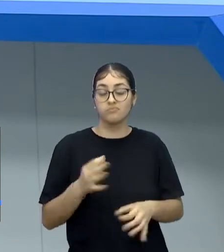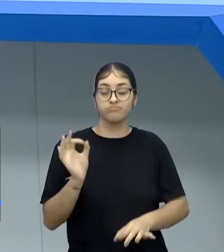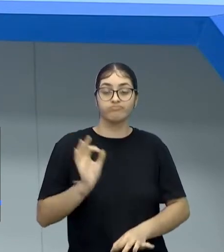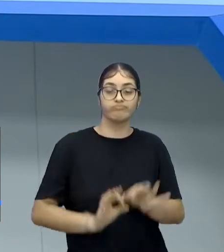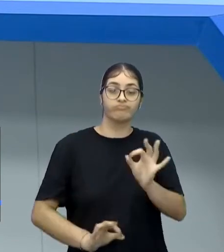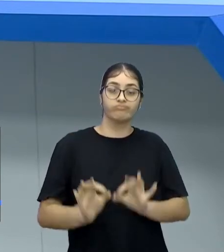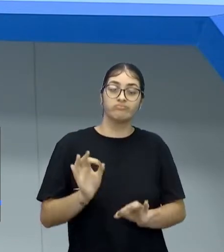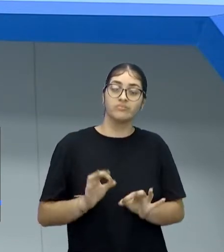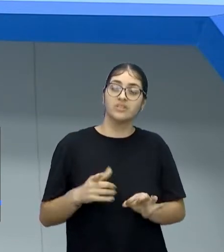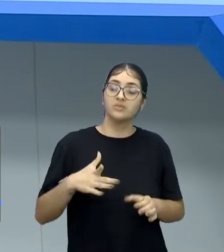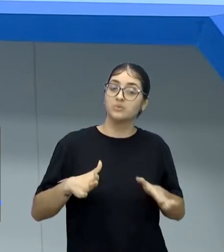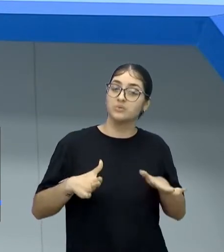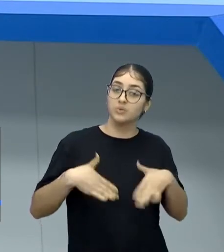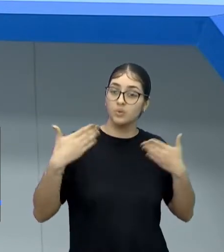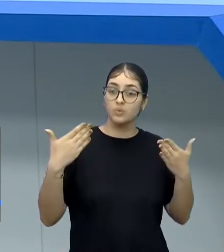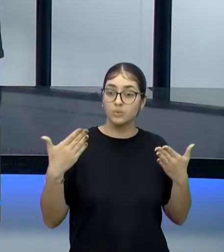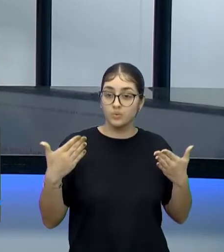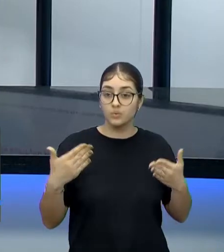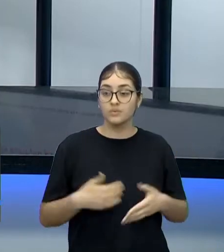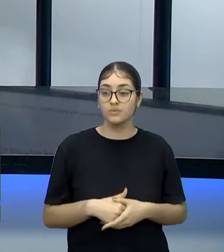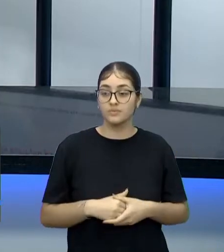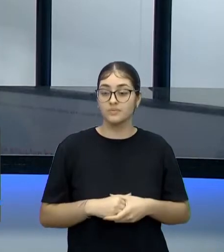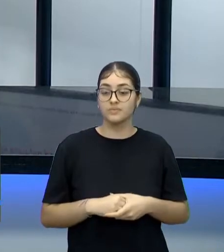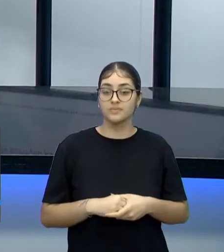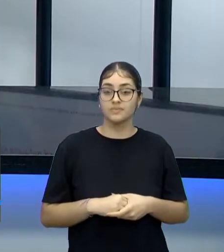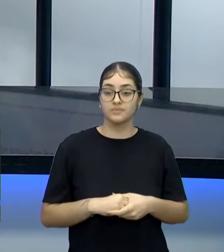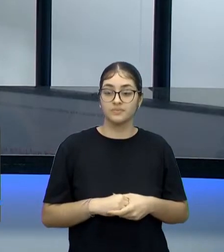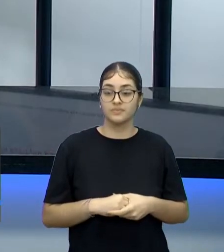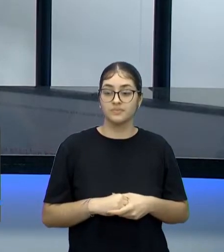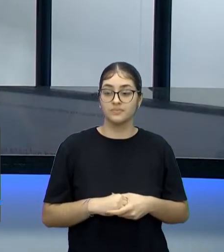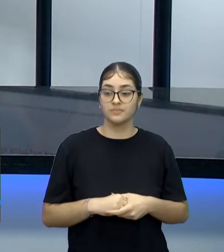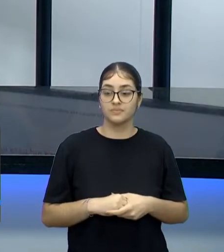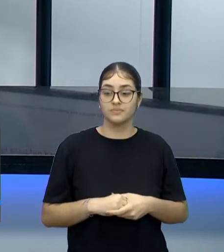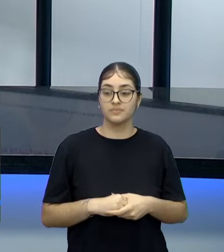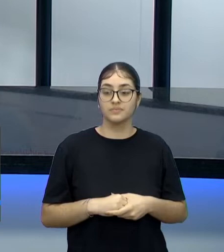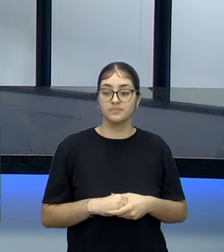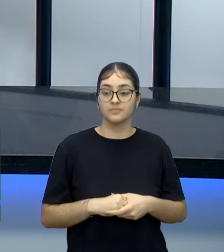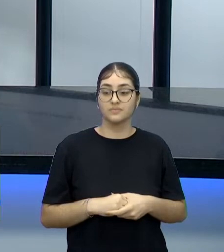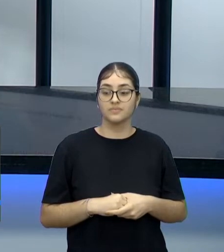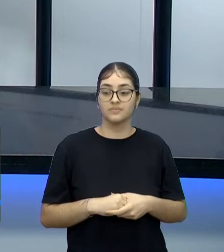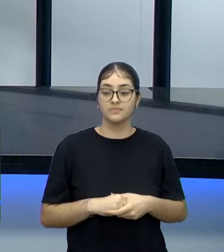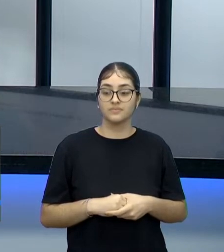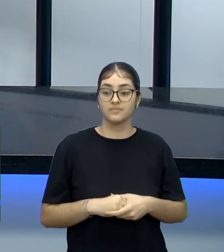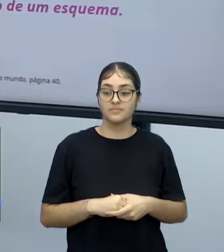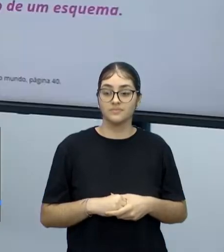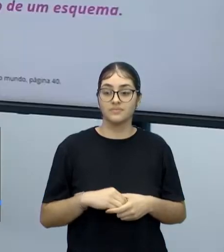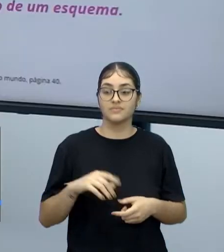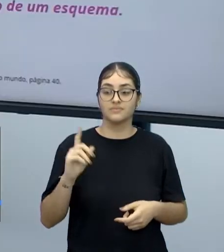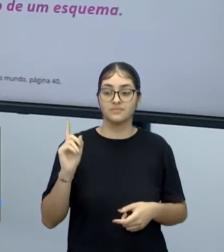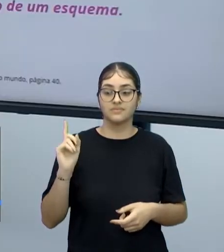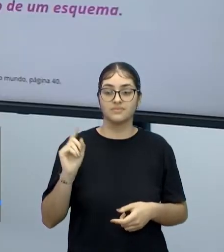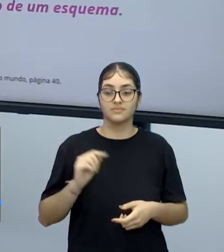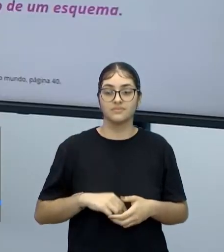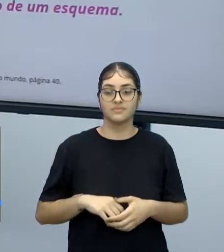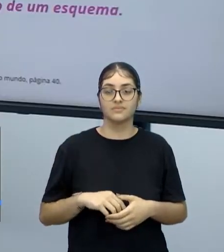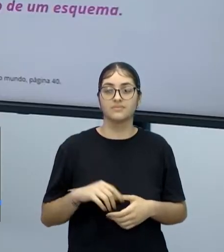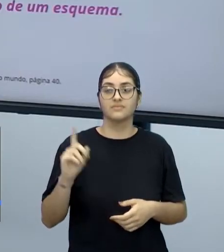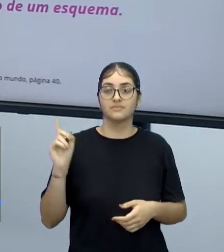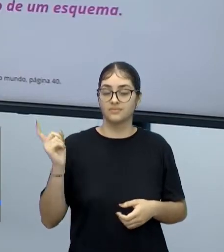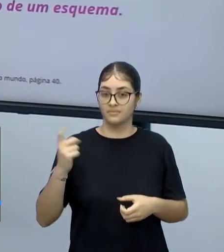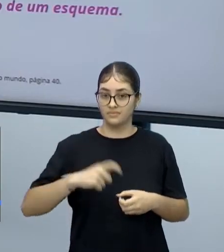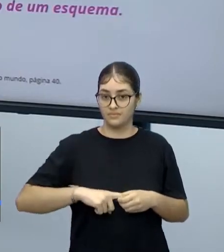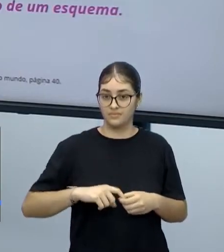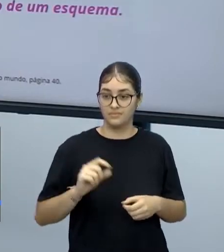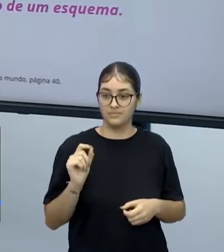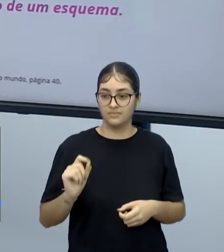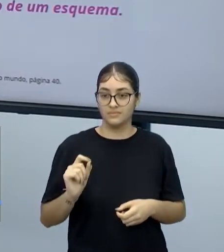os pulos do gato que a gente dá na programação. Exatamente, os pulos do gato. O que mais? Deixa eu ver se tem mais alguma coisa. Não tem, deixa eu voltar lá.